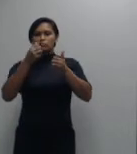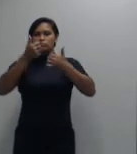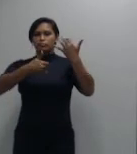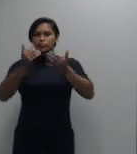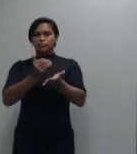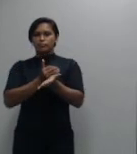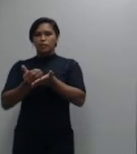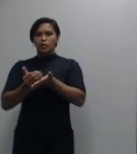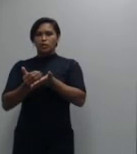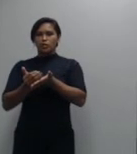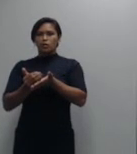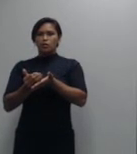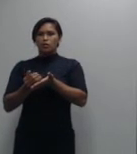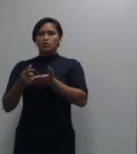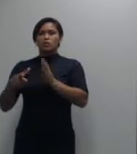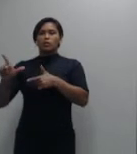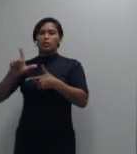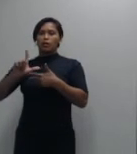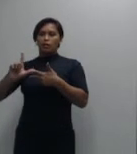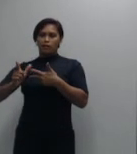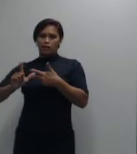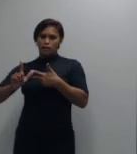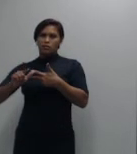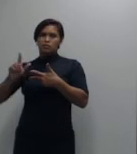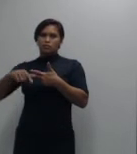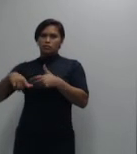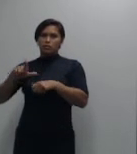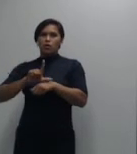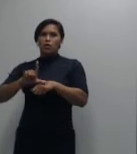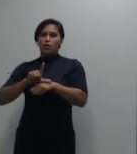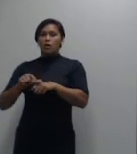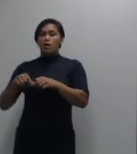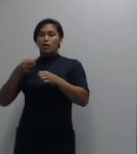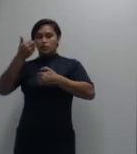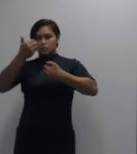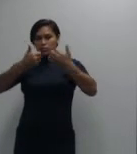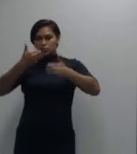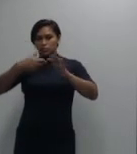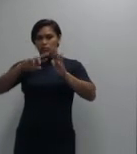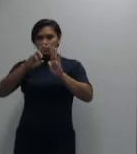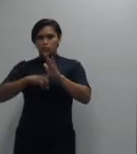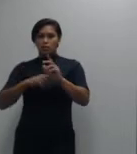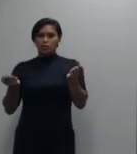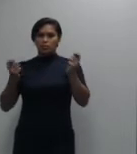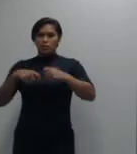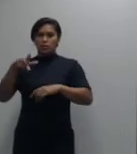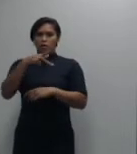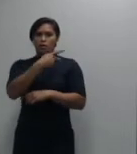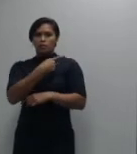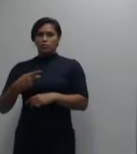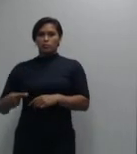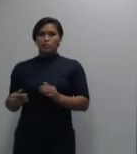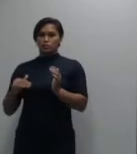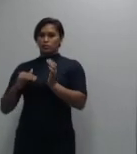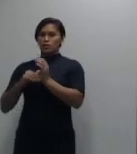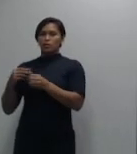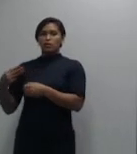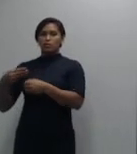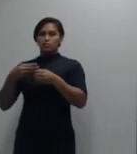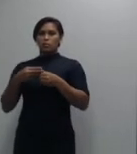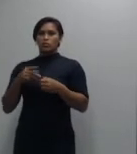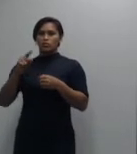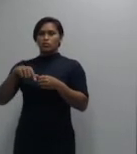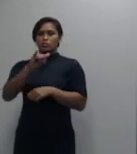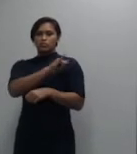início de cada legislatura isso diz a resolução caberá ao presidente da Câmara Municipal do Rio de Janeiro